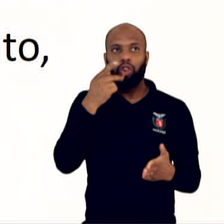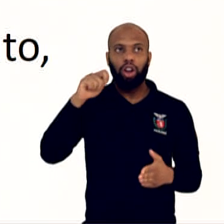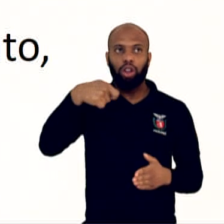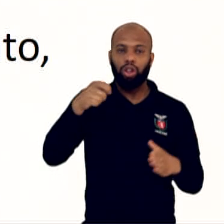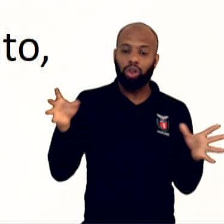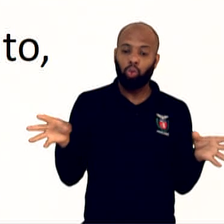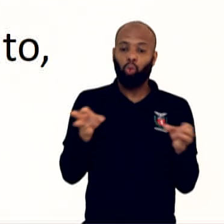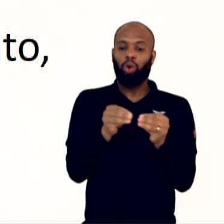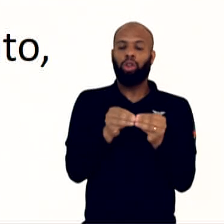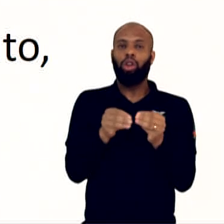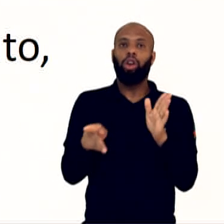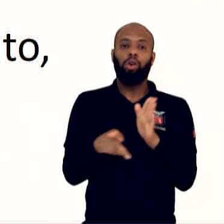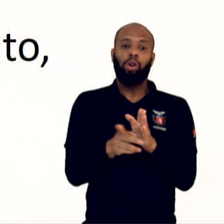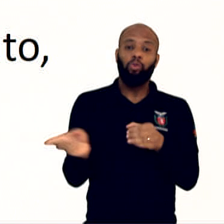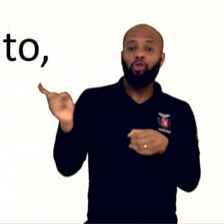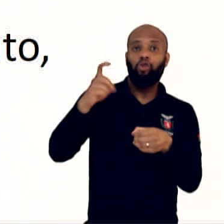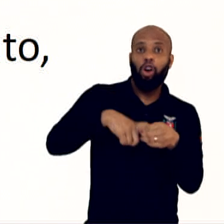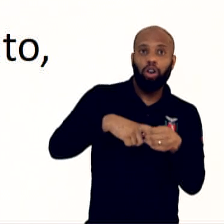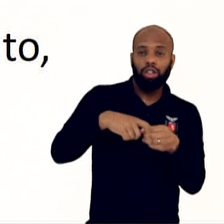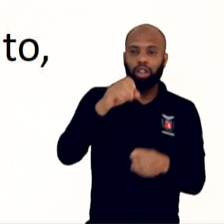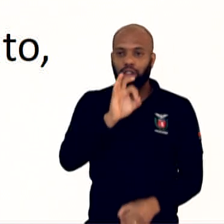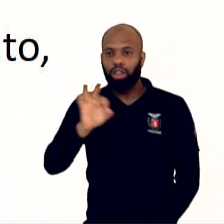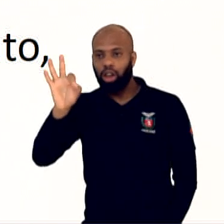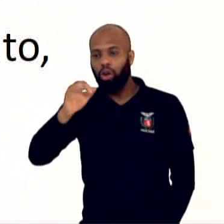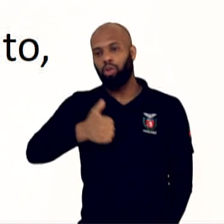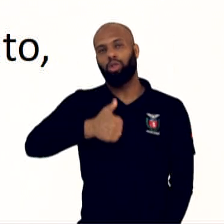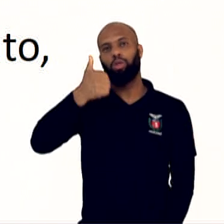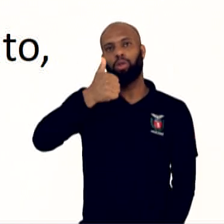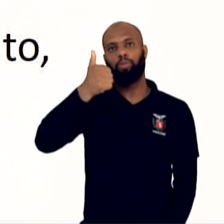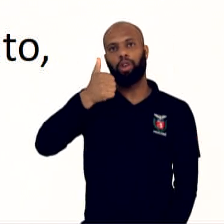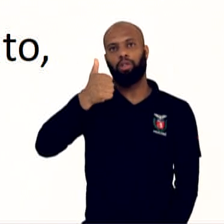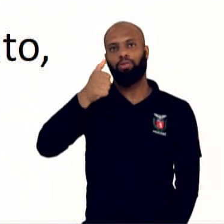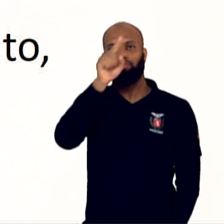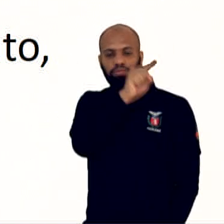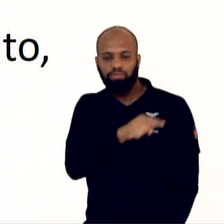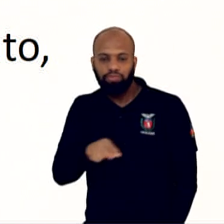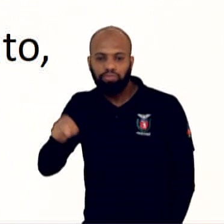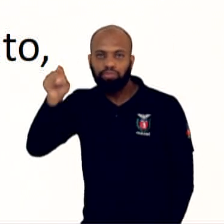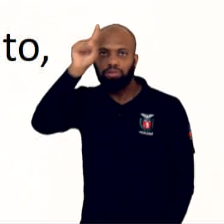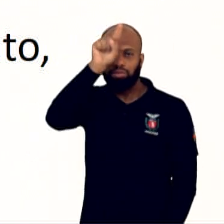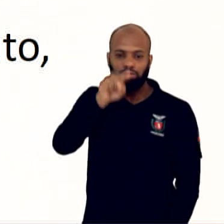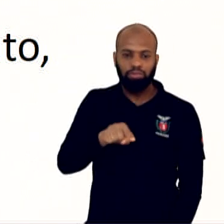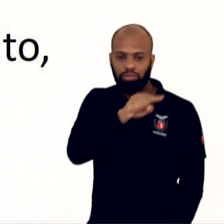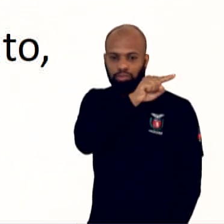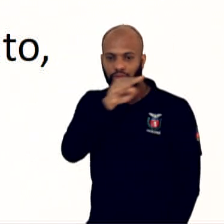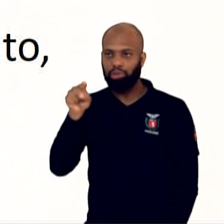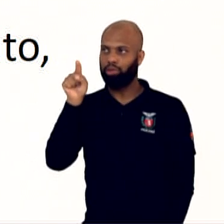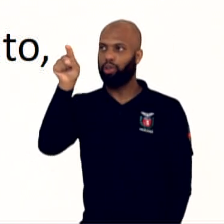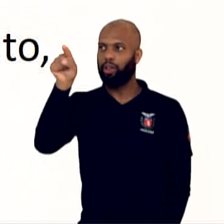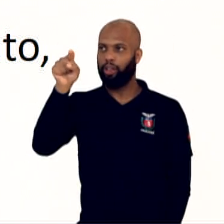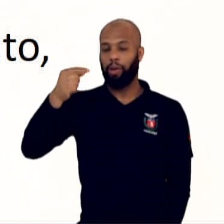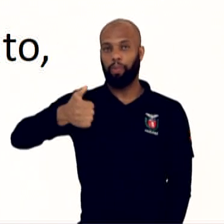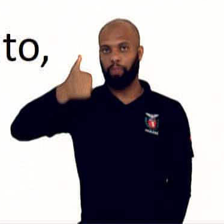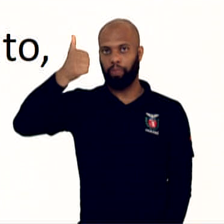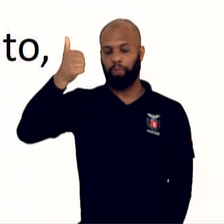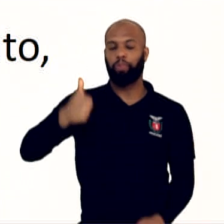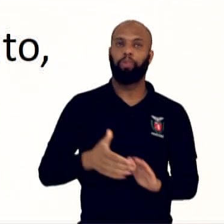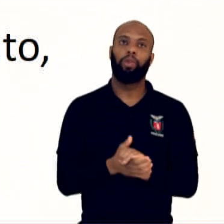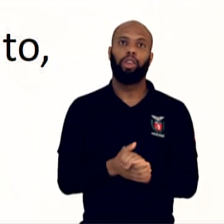ao primeiro quadrante, tá? Então, o que acontece? Como eu falei para vocês há pouco, né, a gente estudou